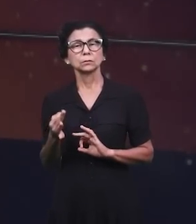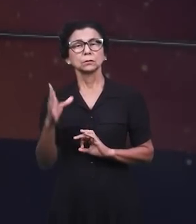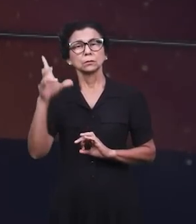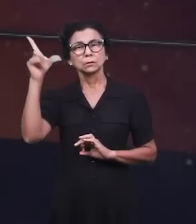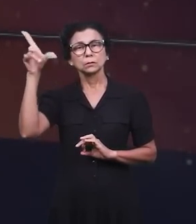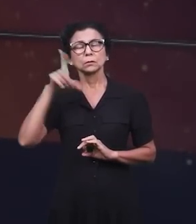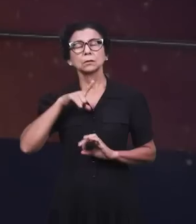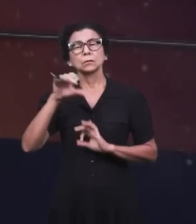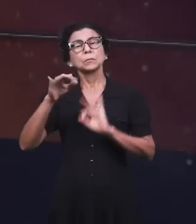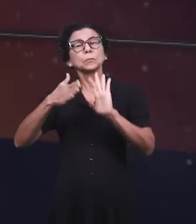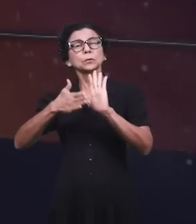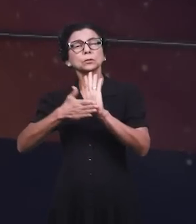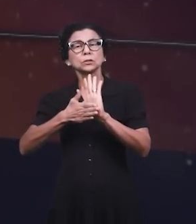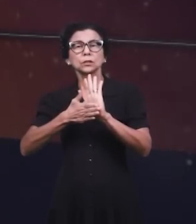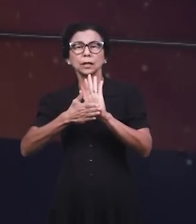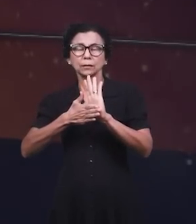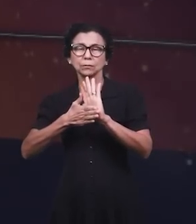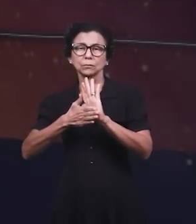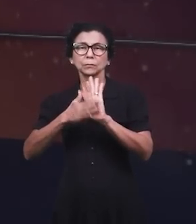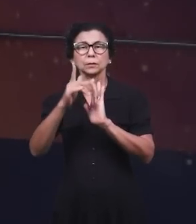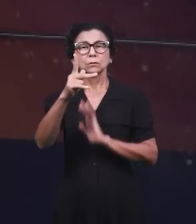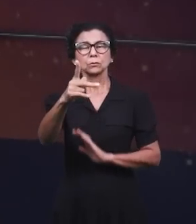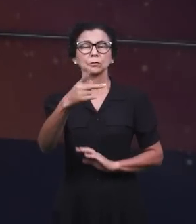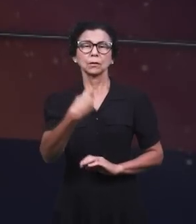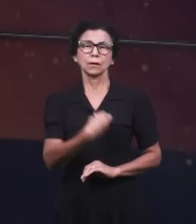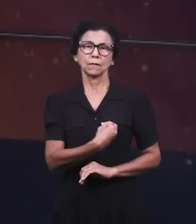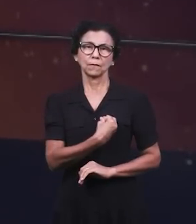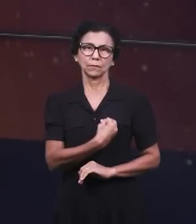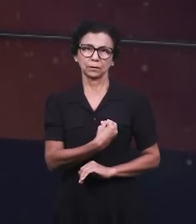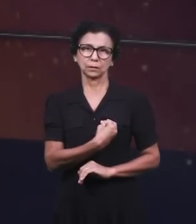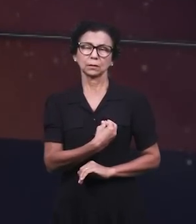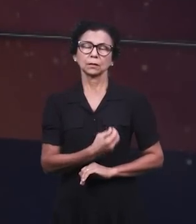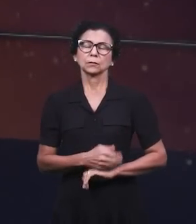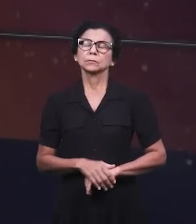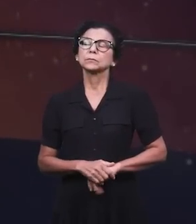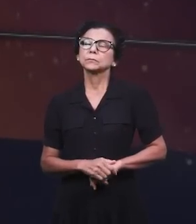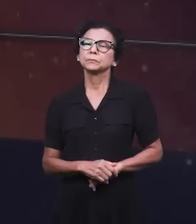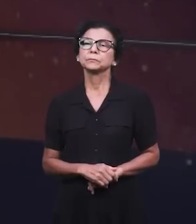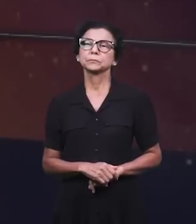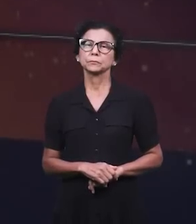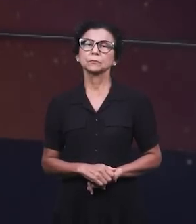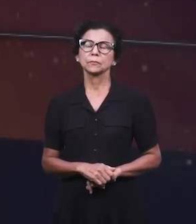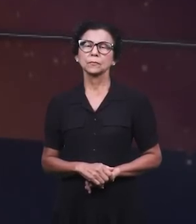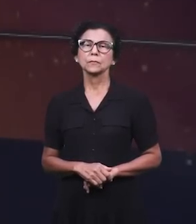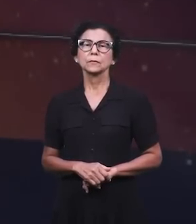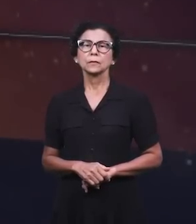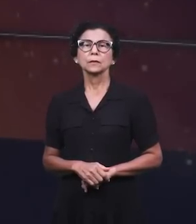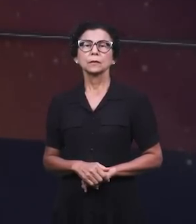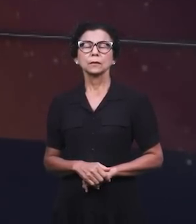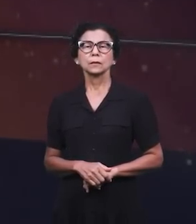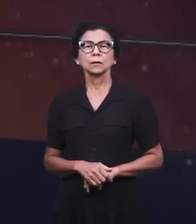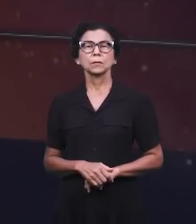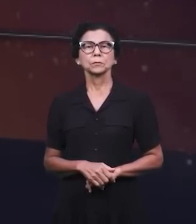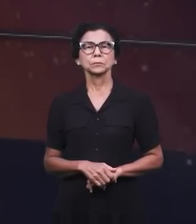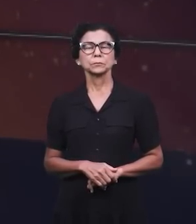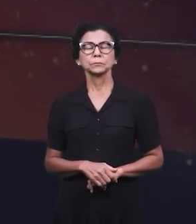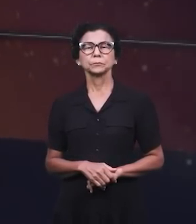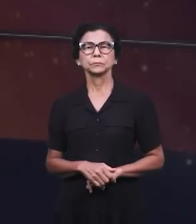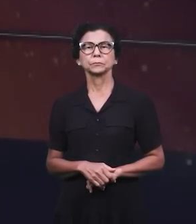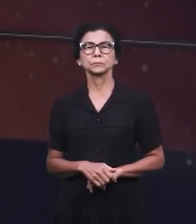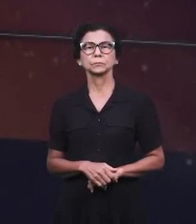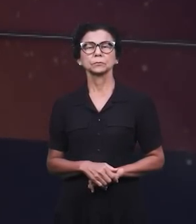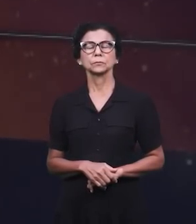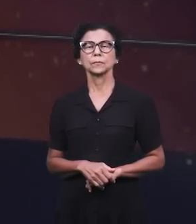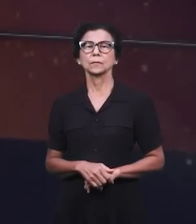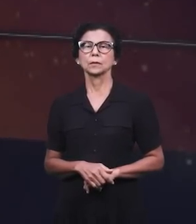um projeto na sua vida para realizar a obra e estar inserido no contexto de